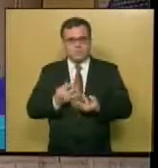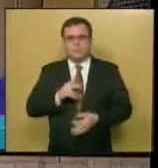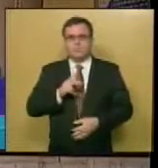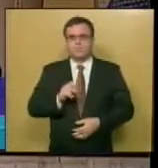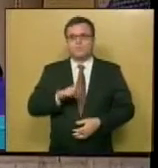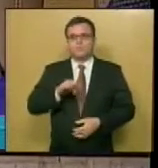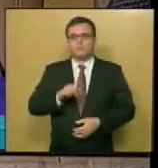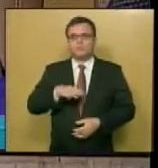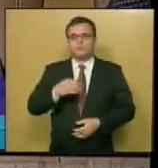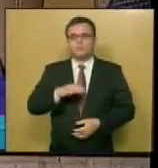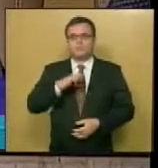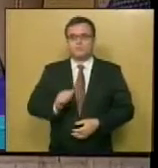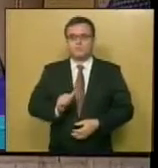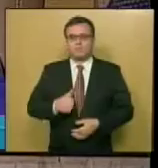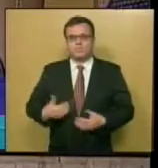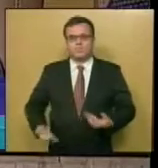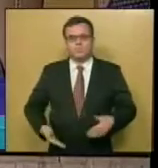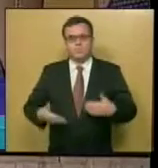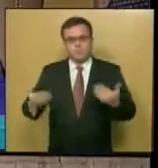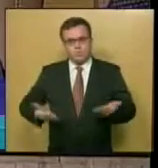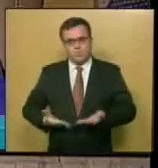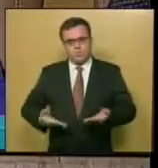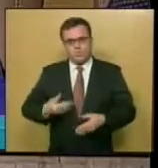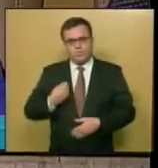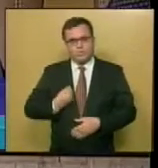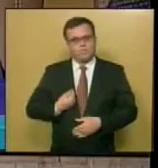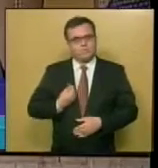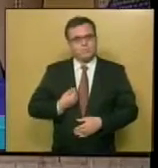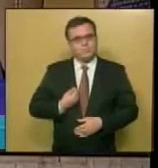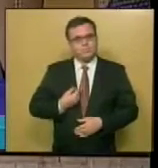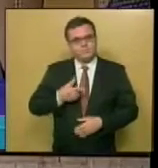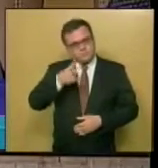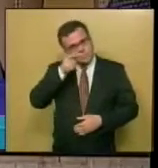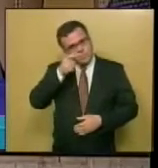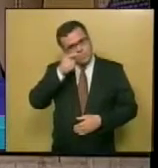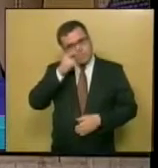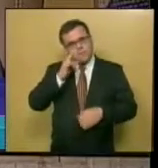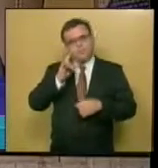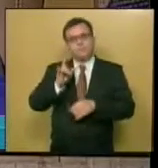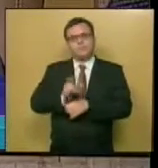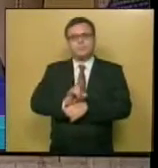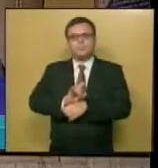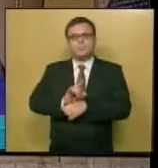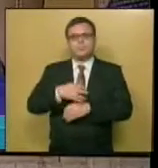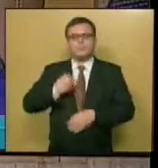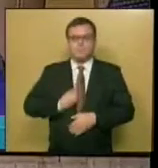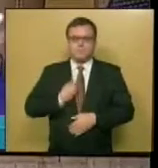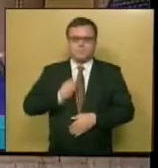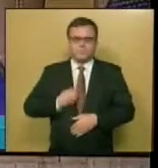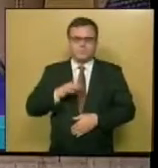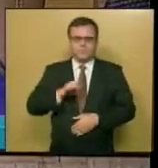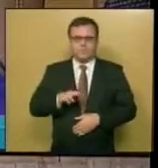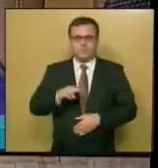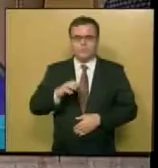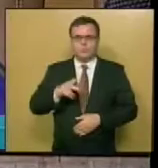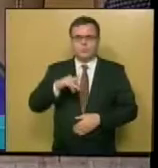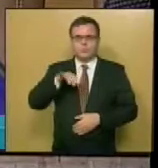Mendonça. Neste momento, assistiremos um vídeo documentário sobre a vida do senhor Clitos Paz